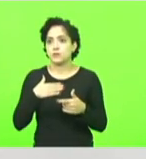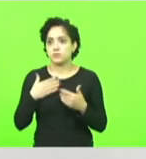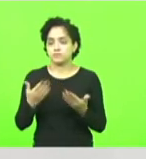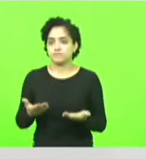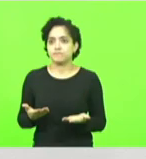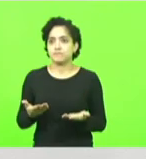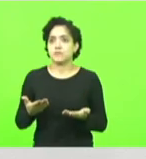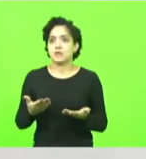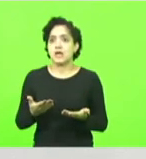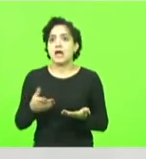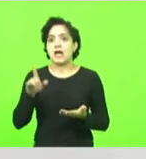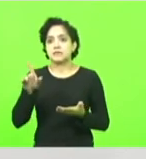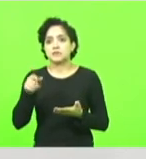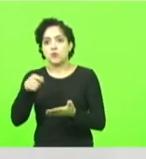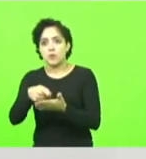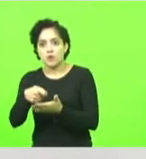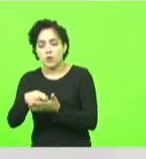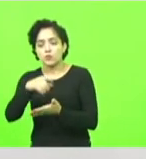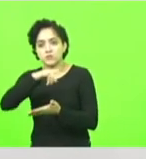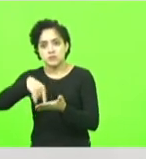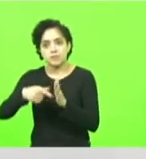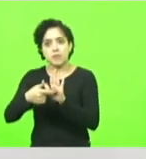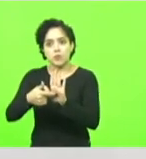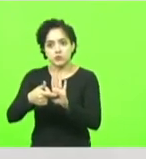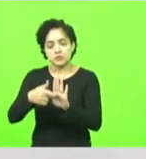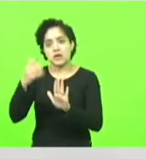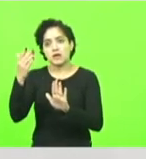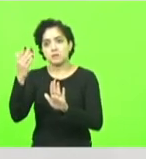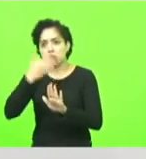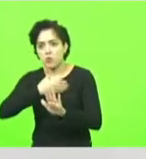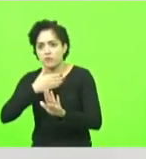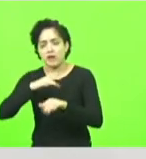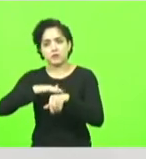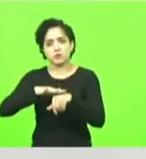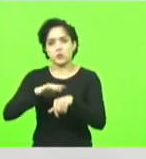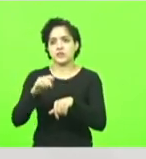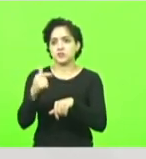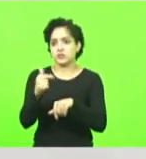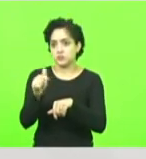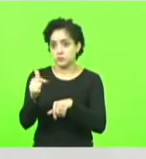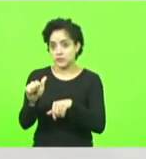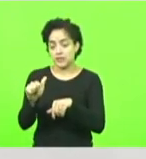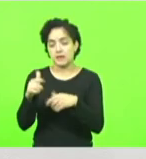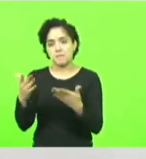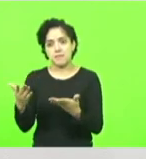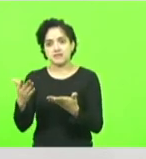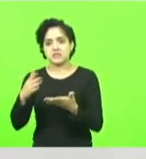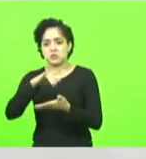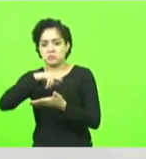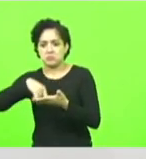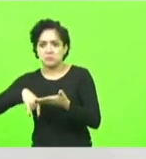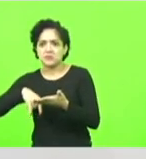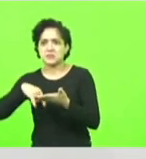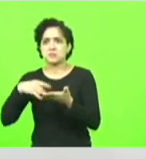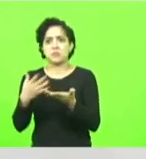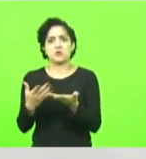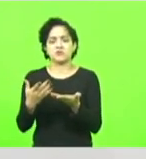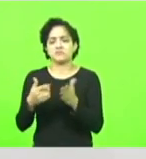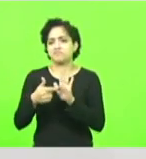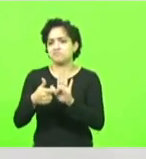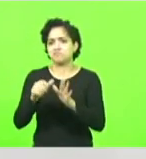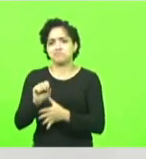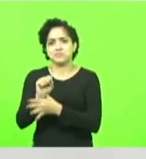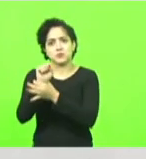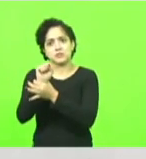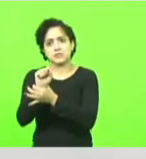Se cobrar lá o exame para poder comprovar que você não está doente, ok. Agora, passaporte sanitário não assegura